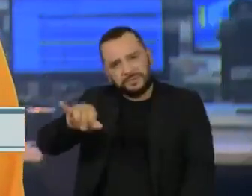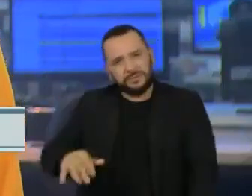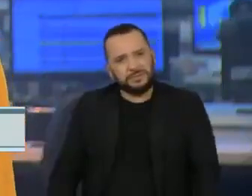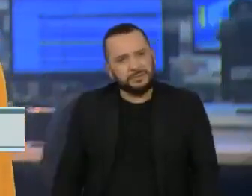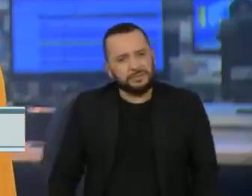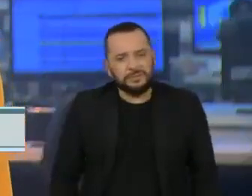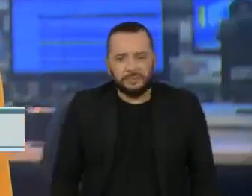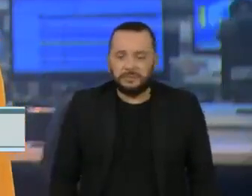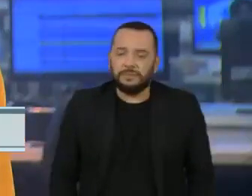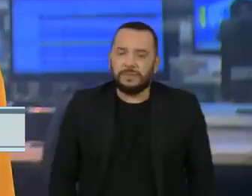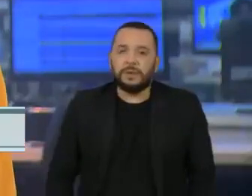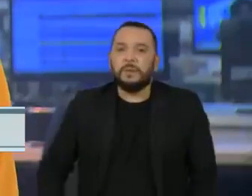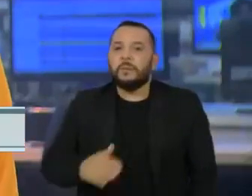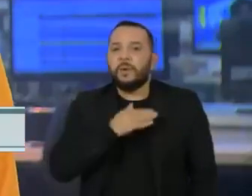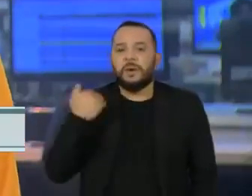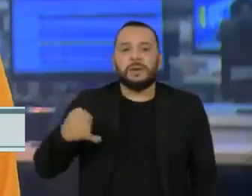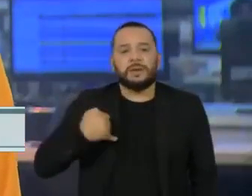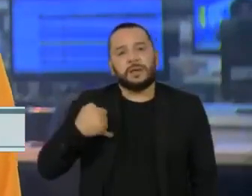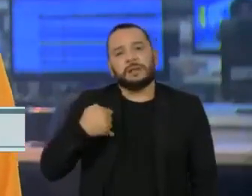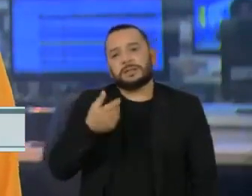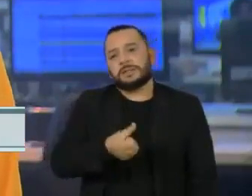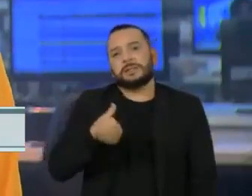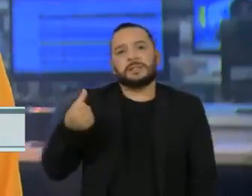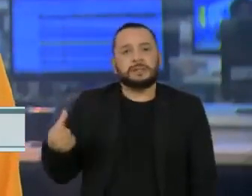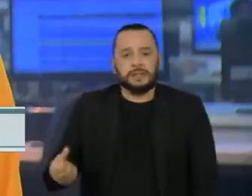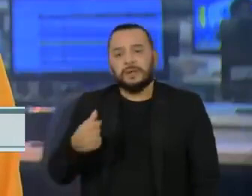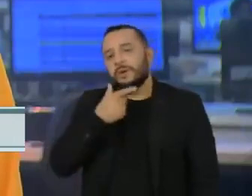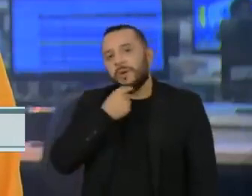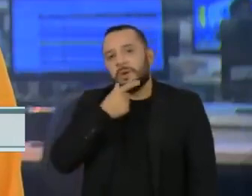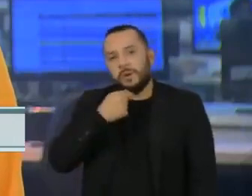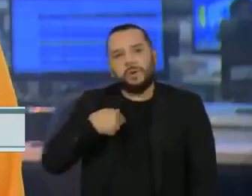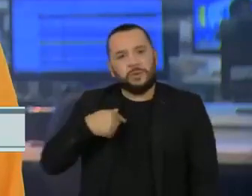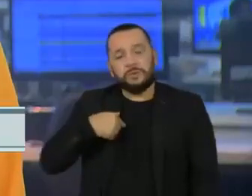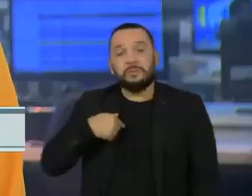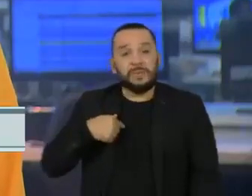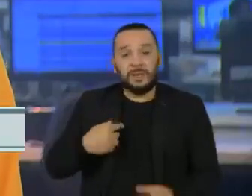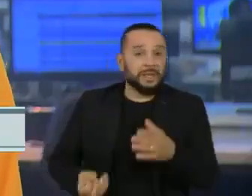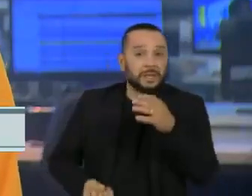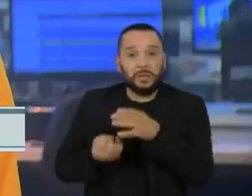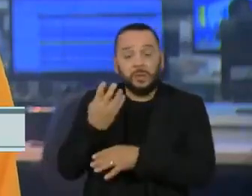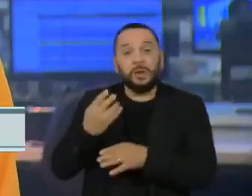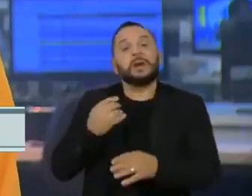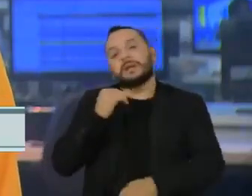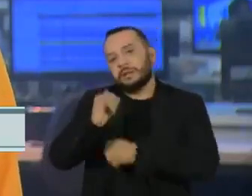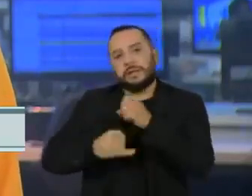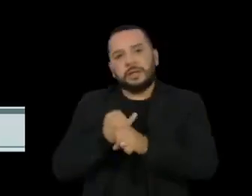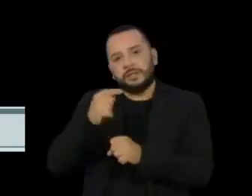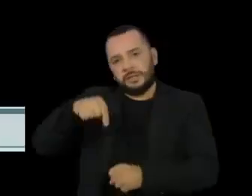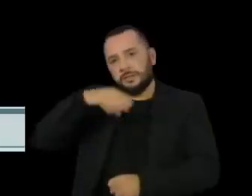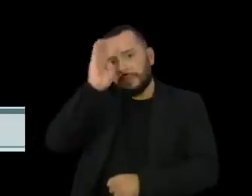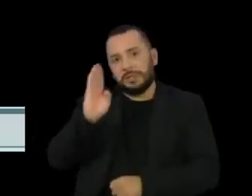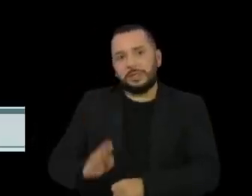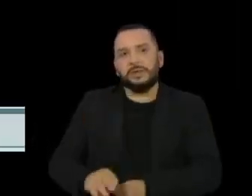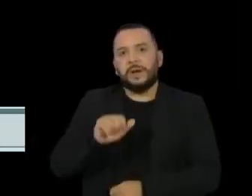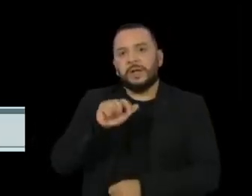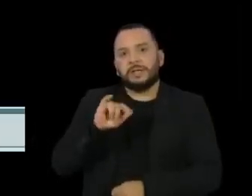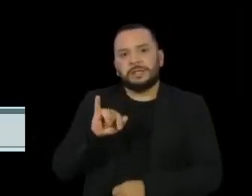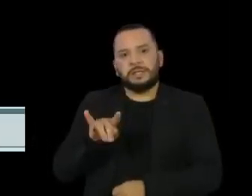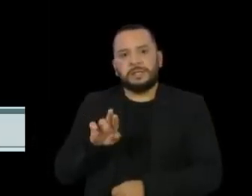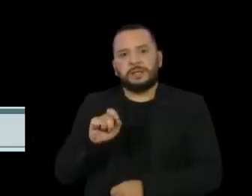morreu aos 66 anos, um dos pioneiros da internet no Brasil, Alexander Mandic.